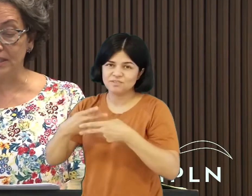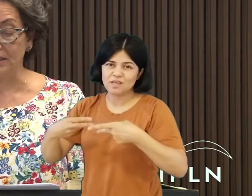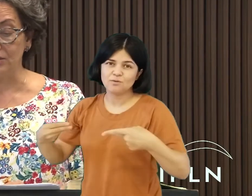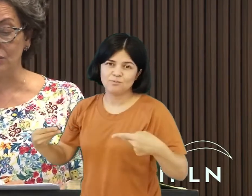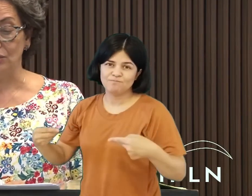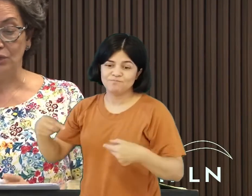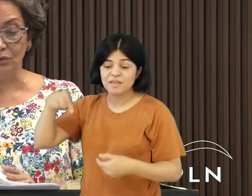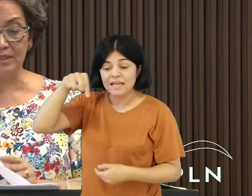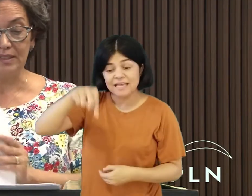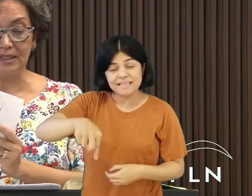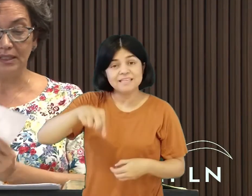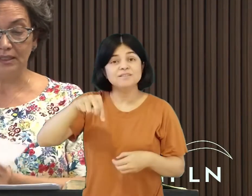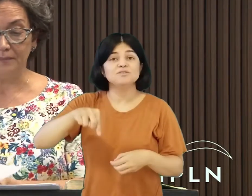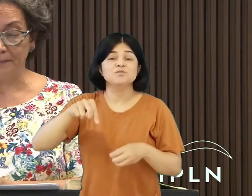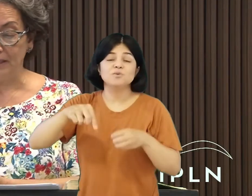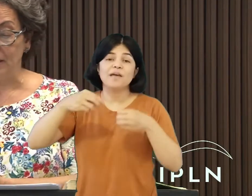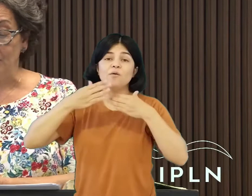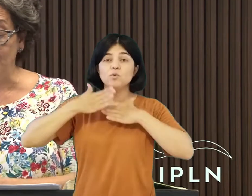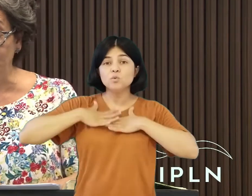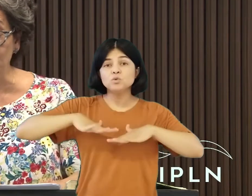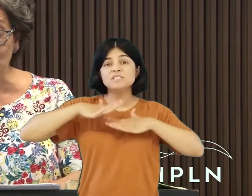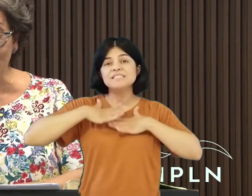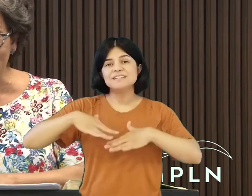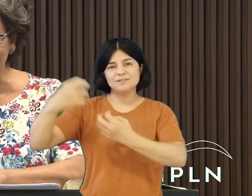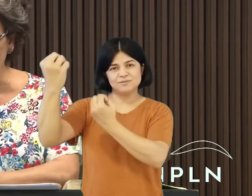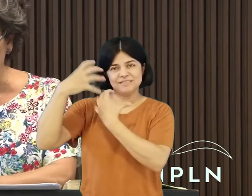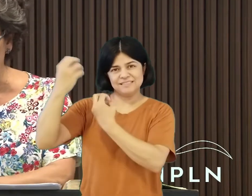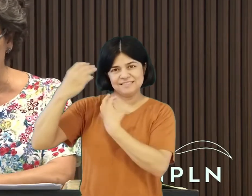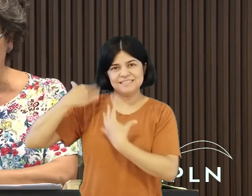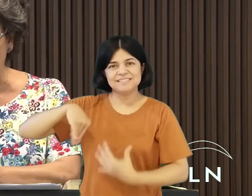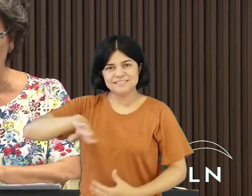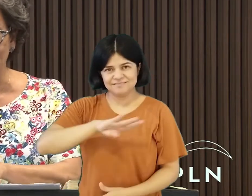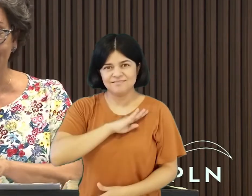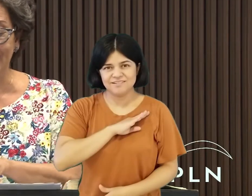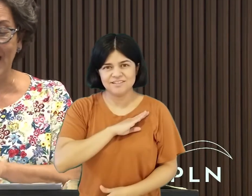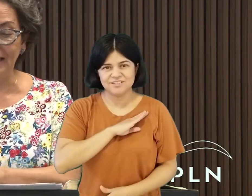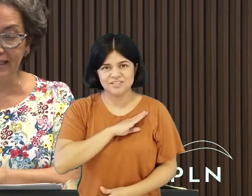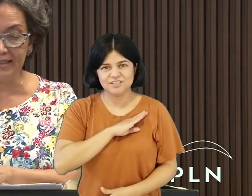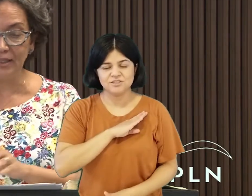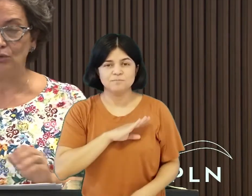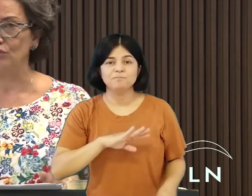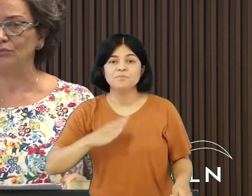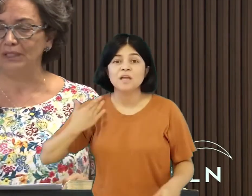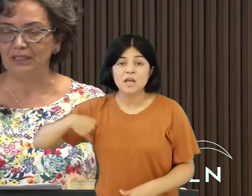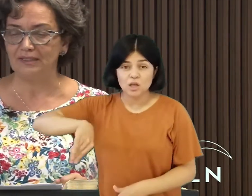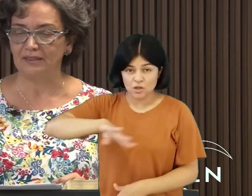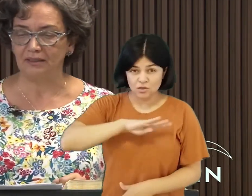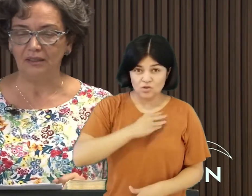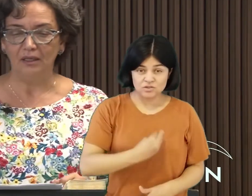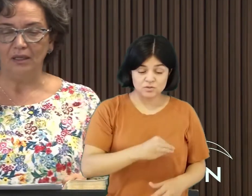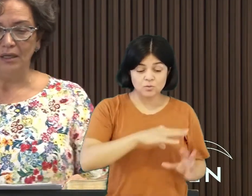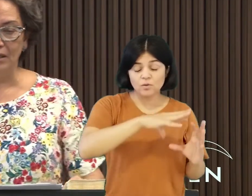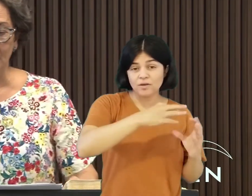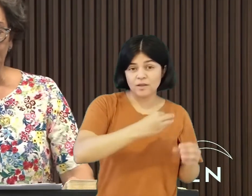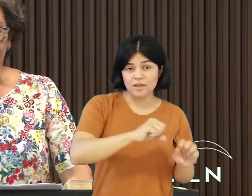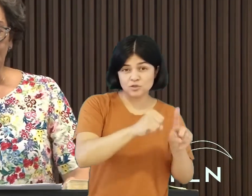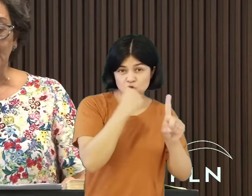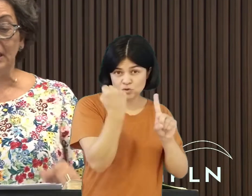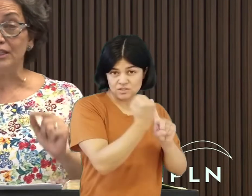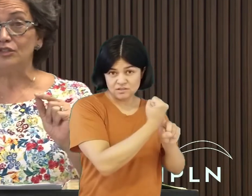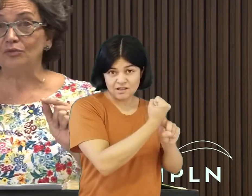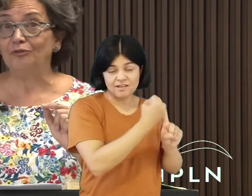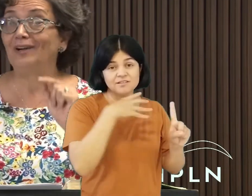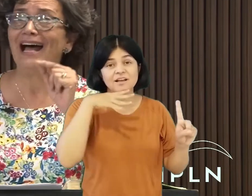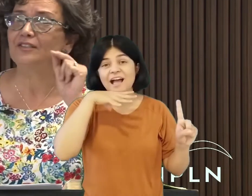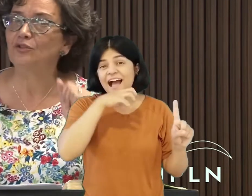o descanso nos ensina. Vivemos numa sociedade materialista, consumista,